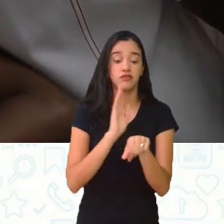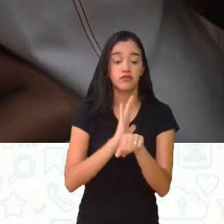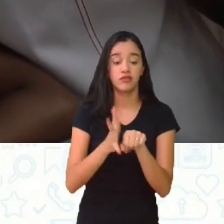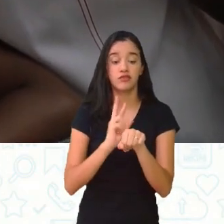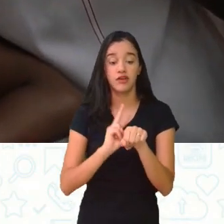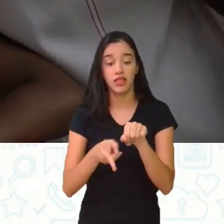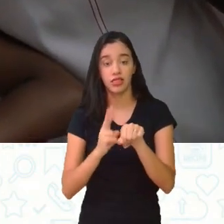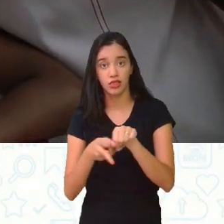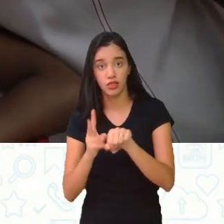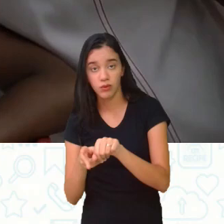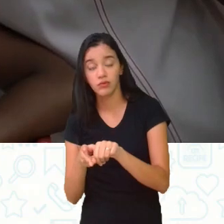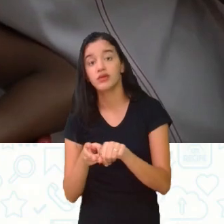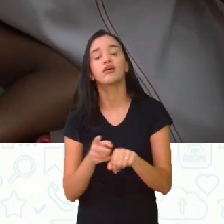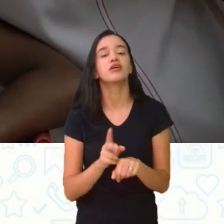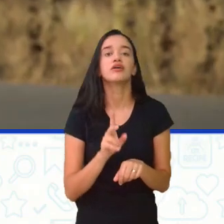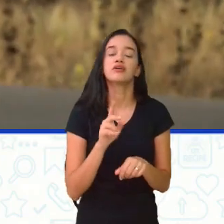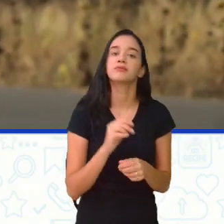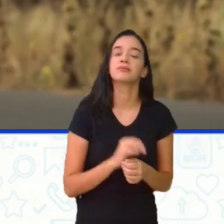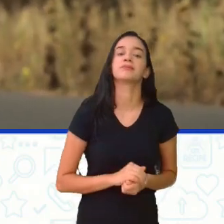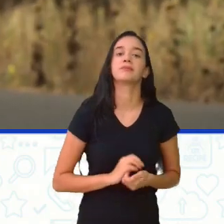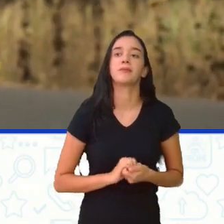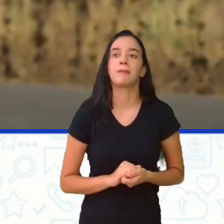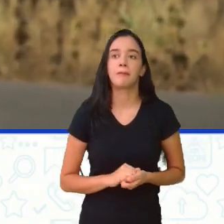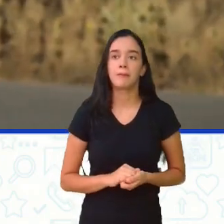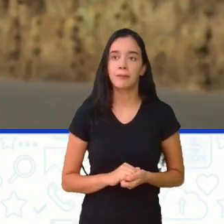os elementos que foram comprados.